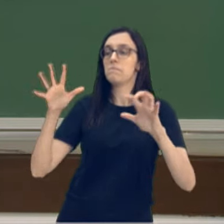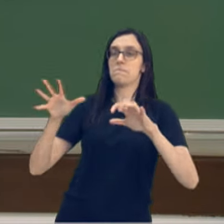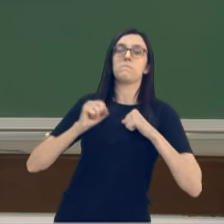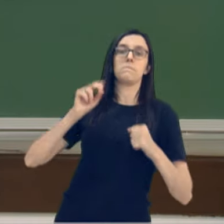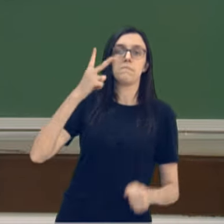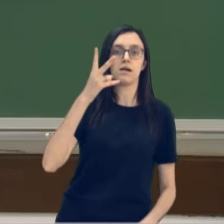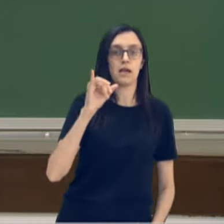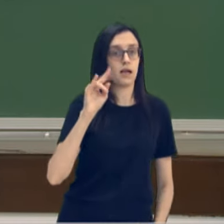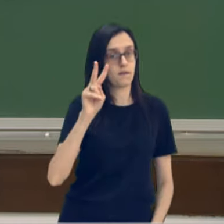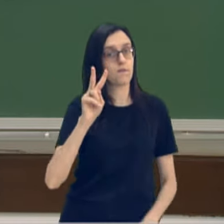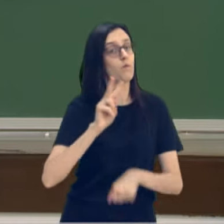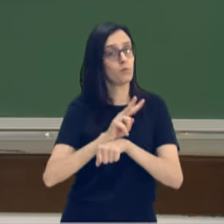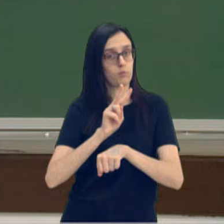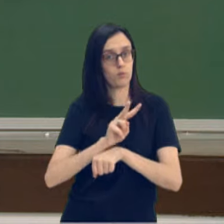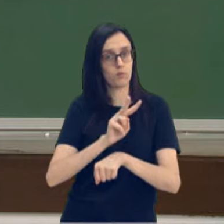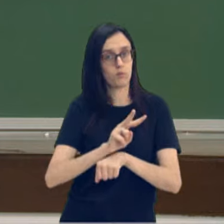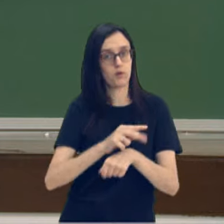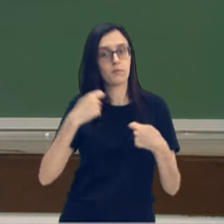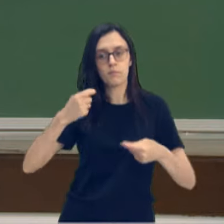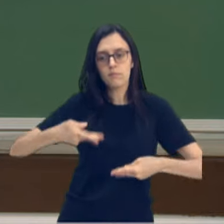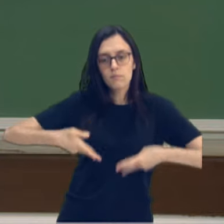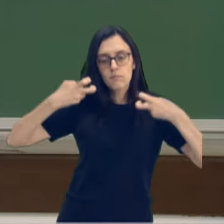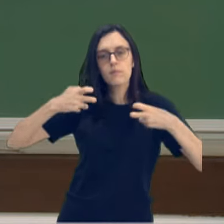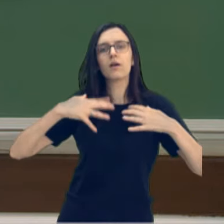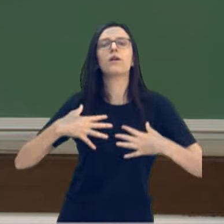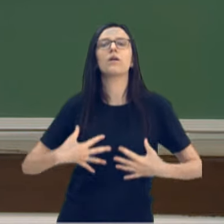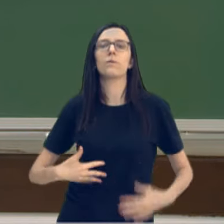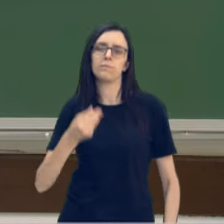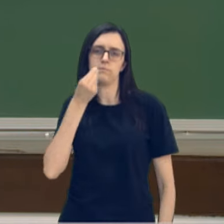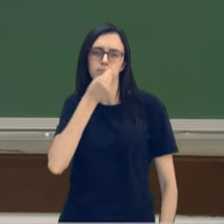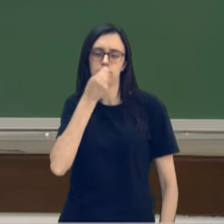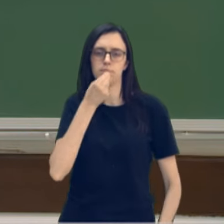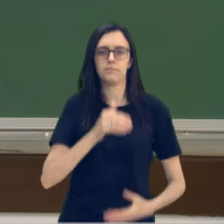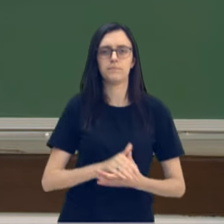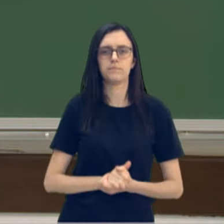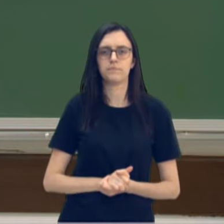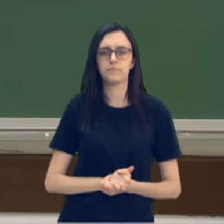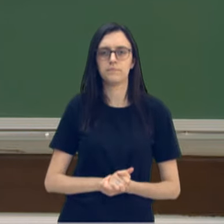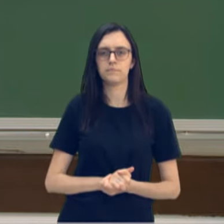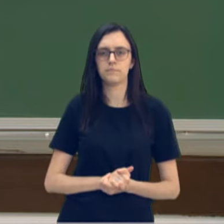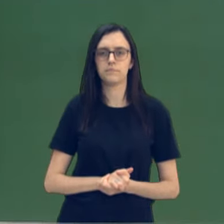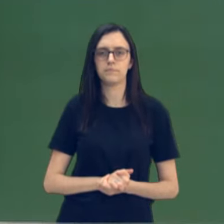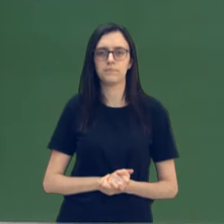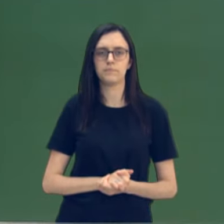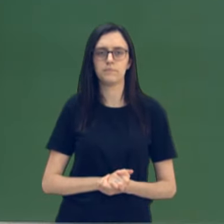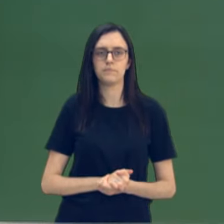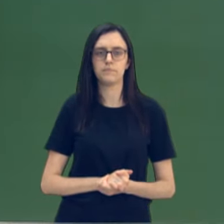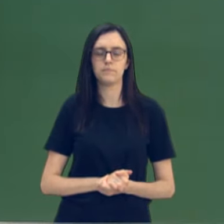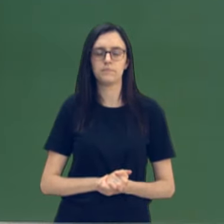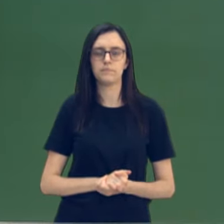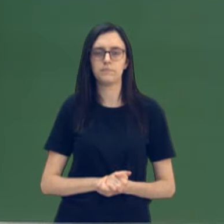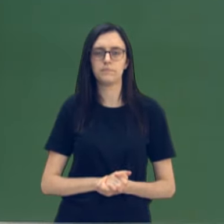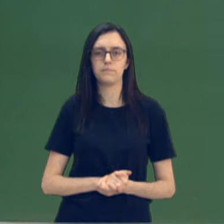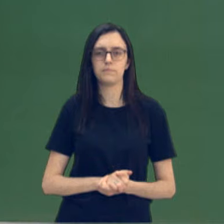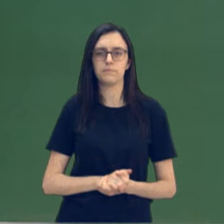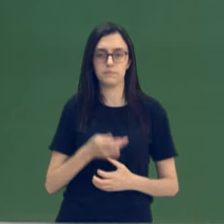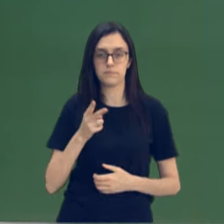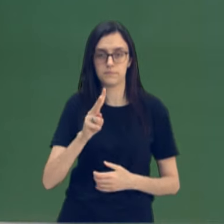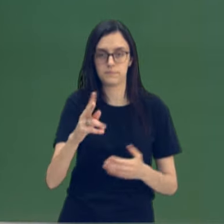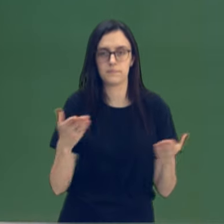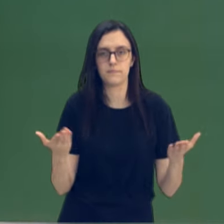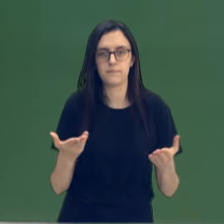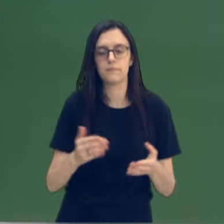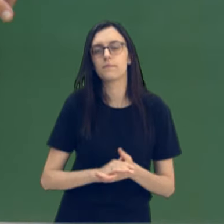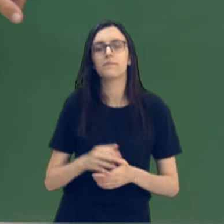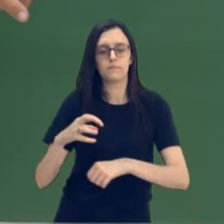HIV, vai ser reparado na perda de imunidade. Combinado? Continuando.